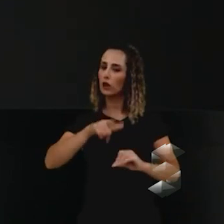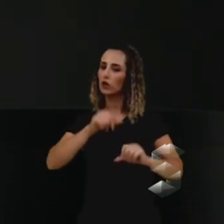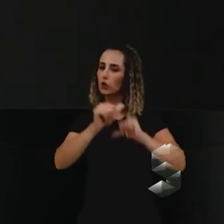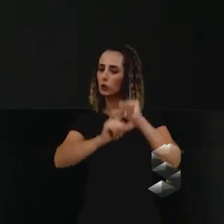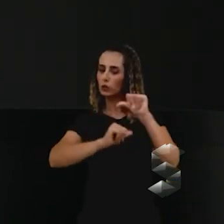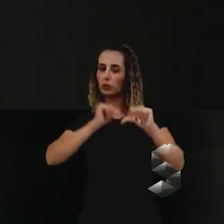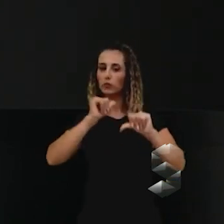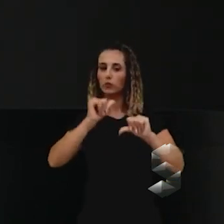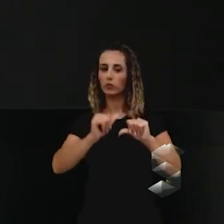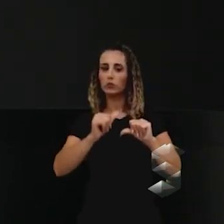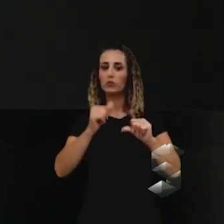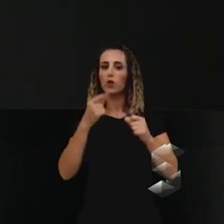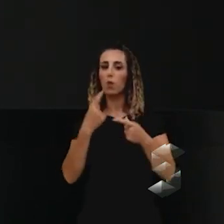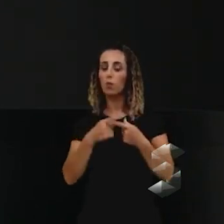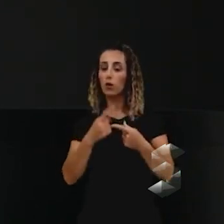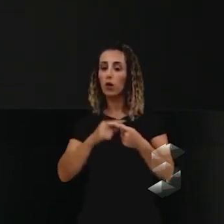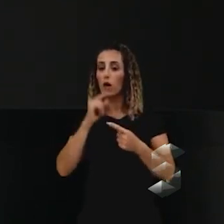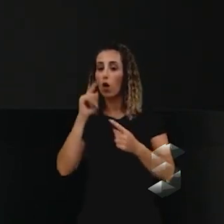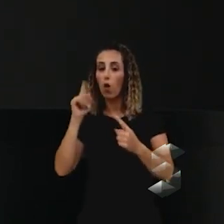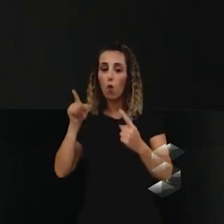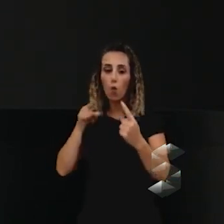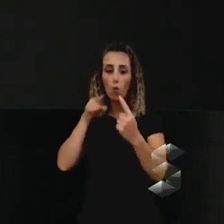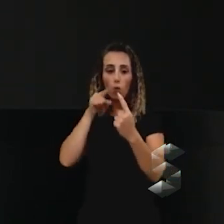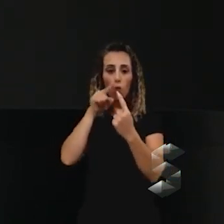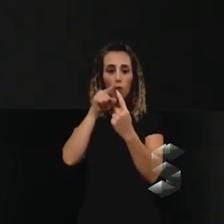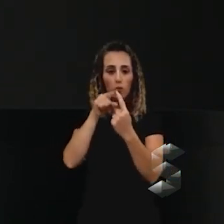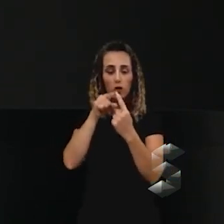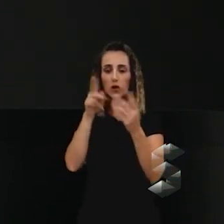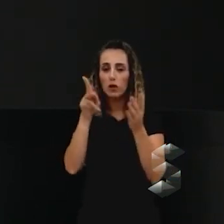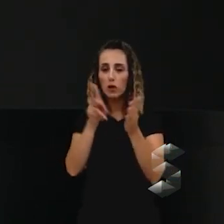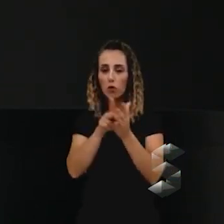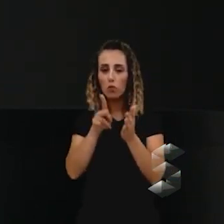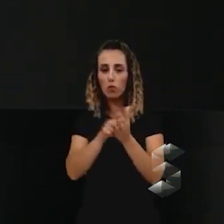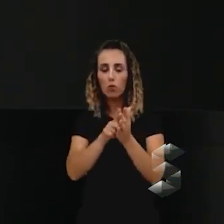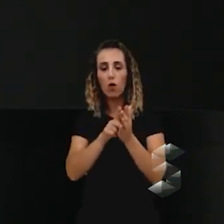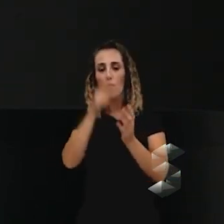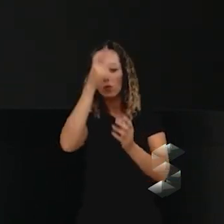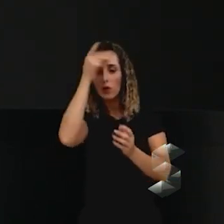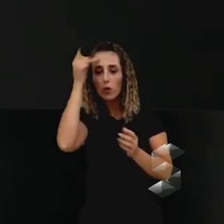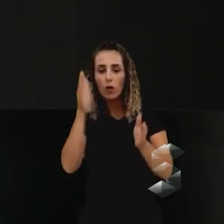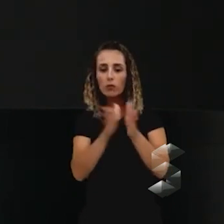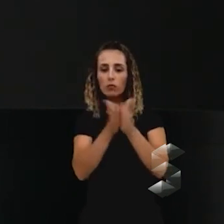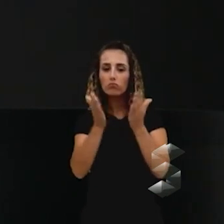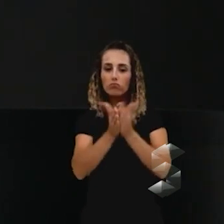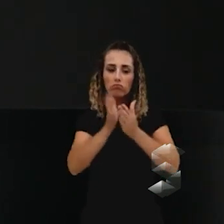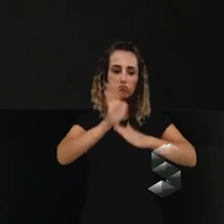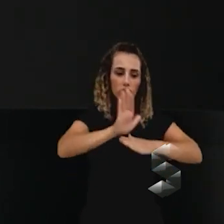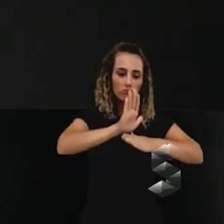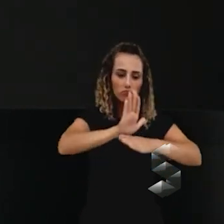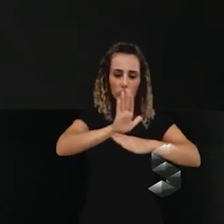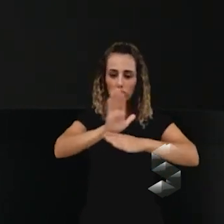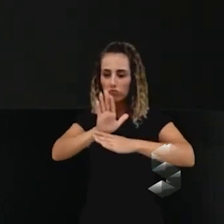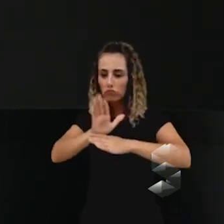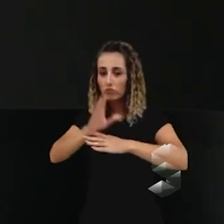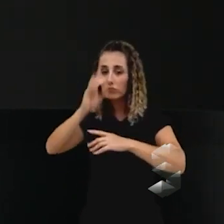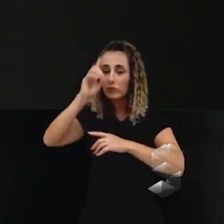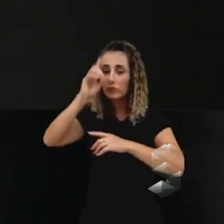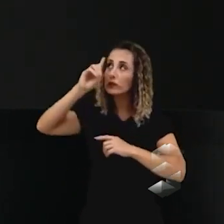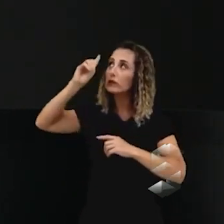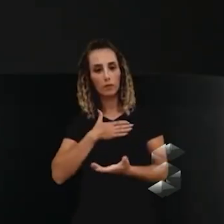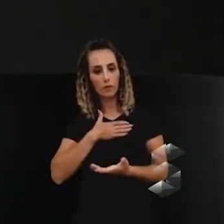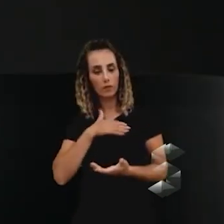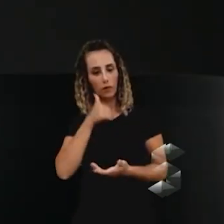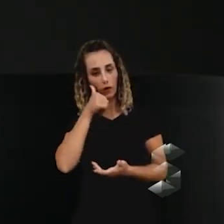voltar a ser vocacionada e atender os mais carentes. Deus me ajude